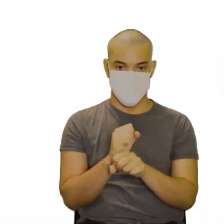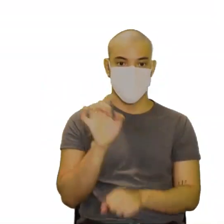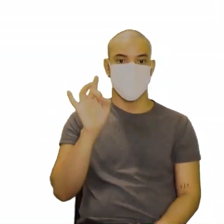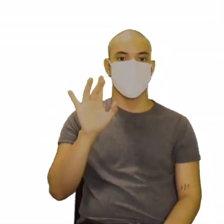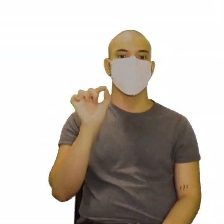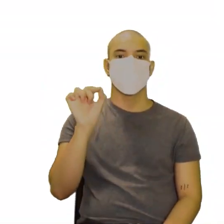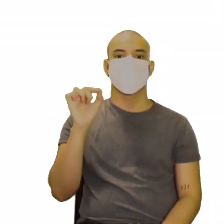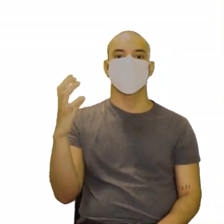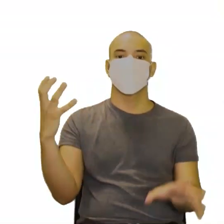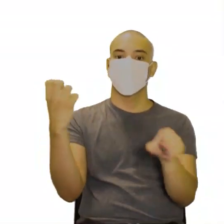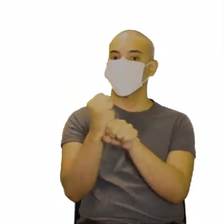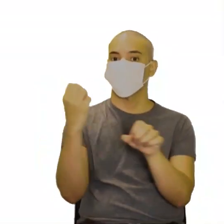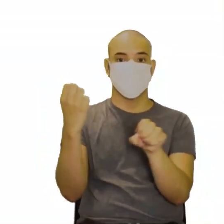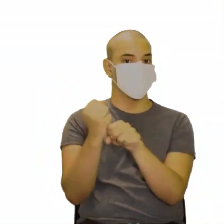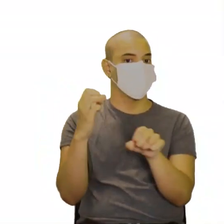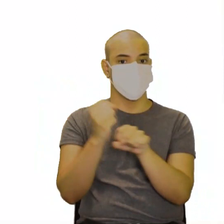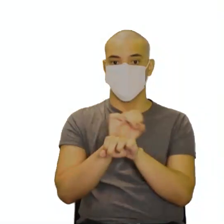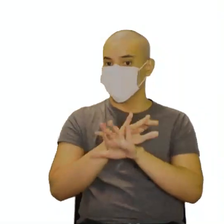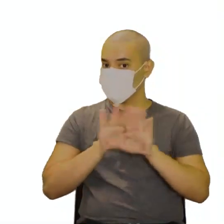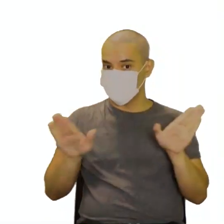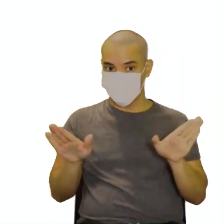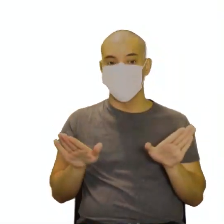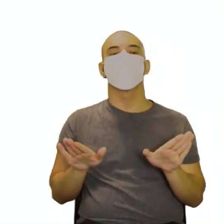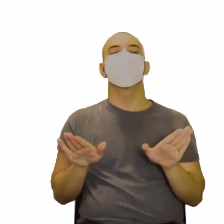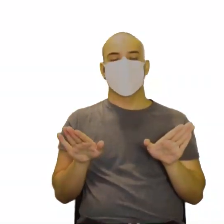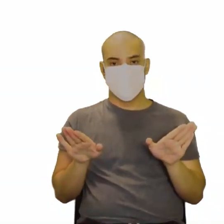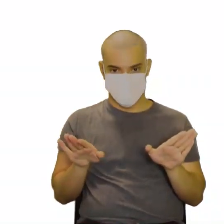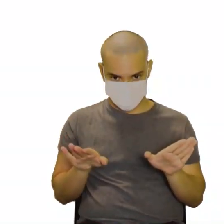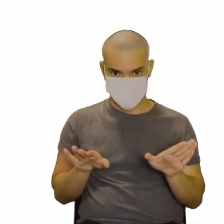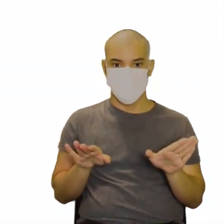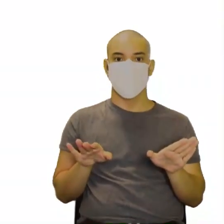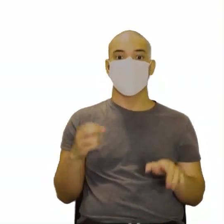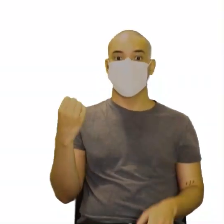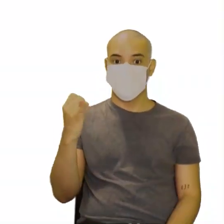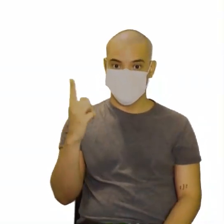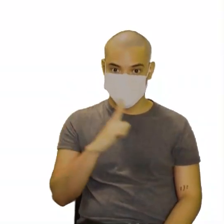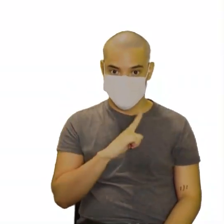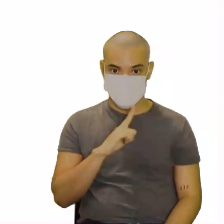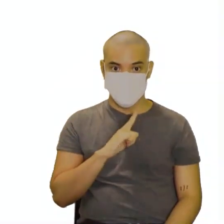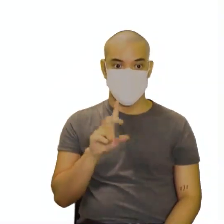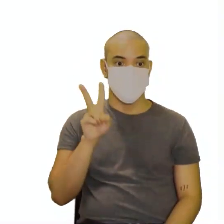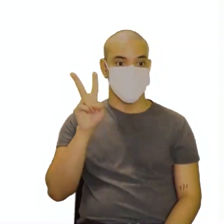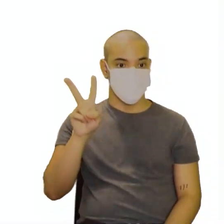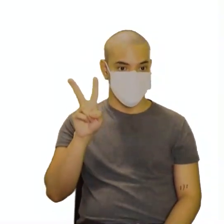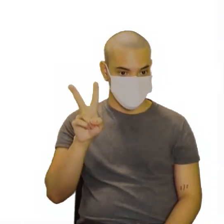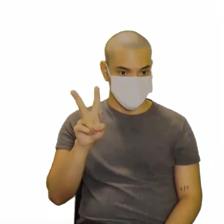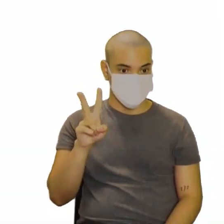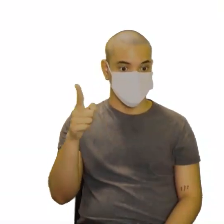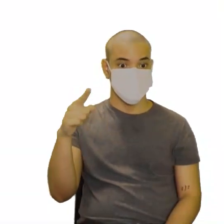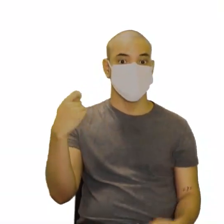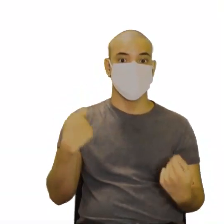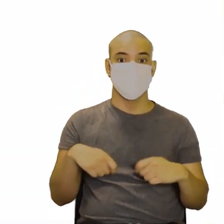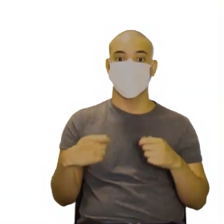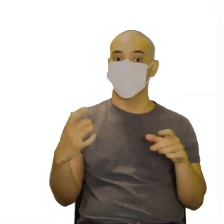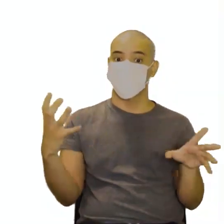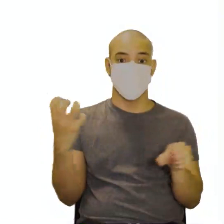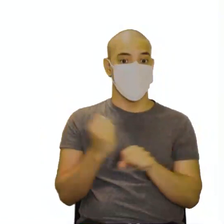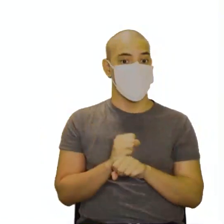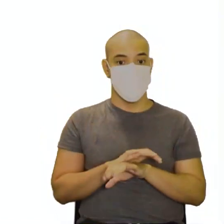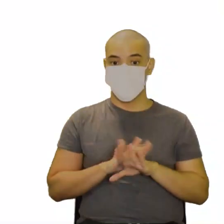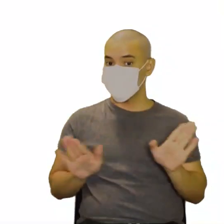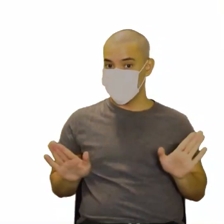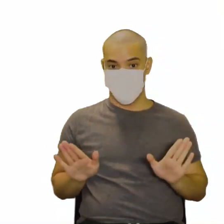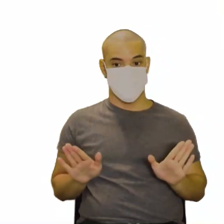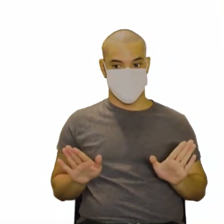pela soma. Professor, é só somar? Pessoal, é só somar. Então se você tem 2 capacitâncias, você quer equivalente,